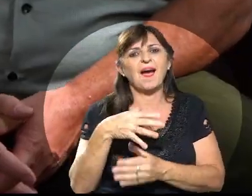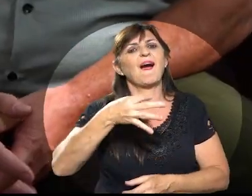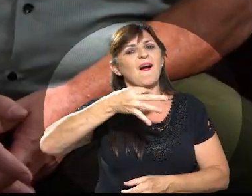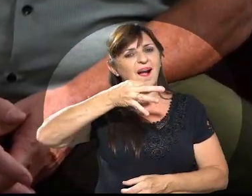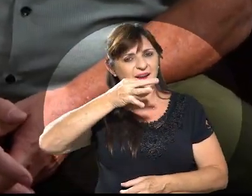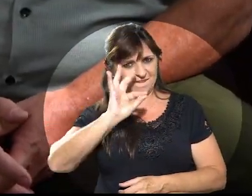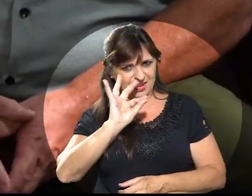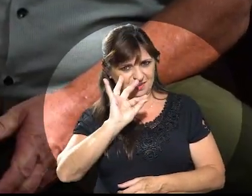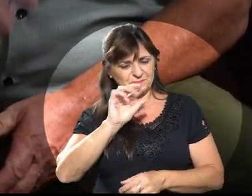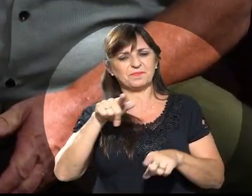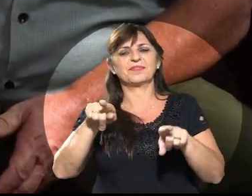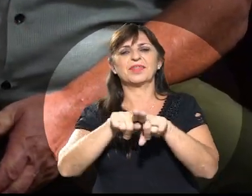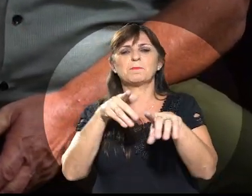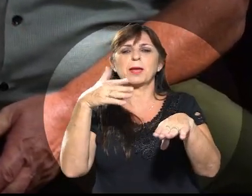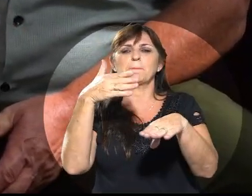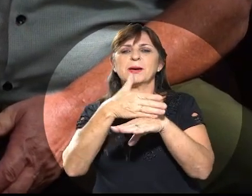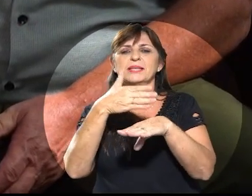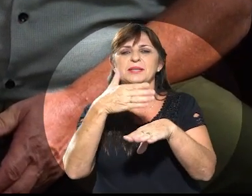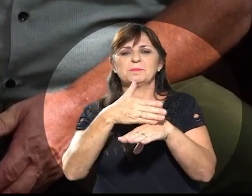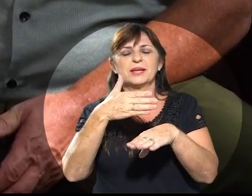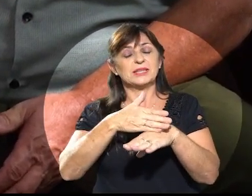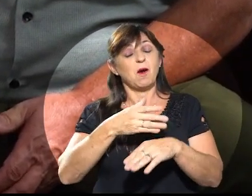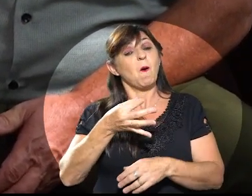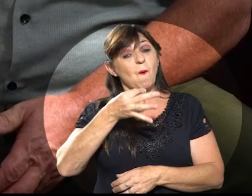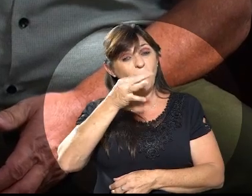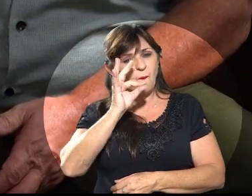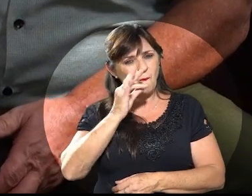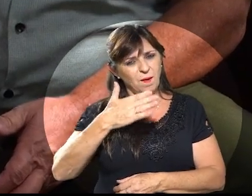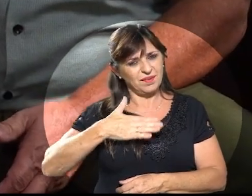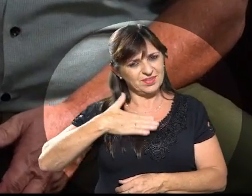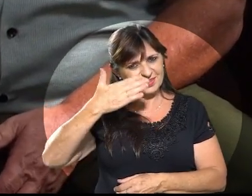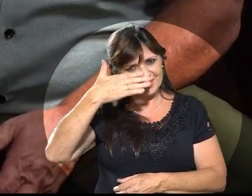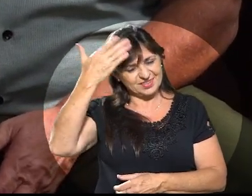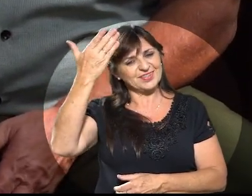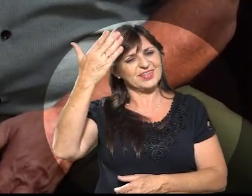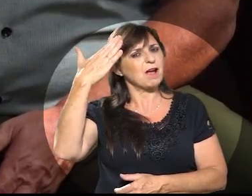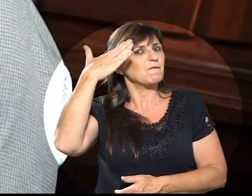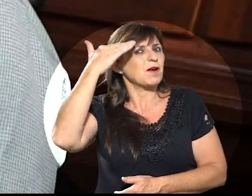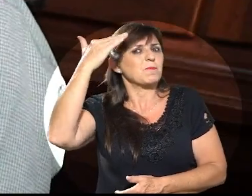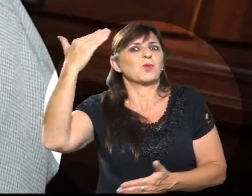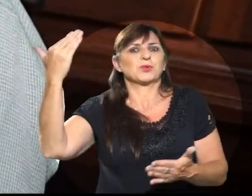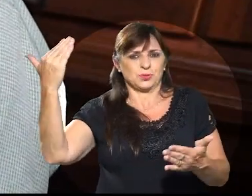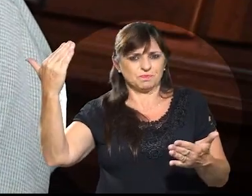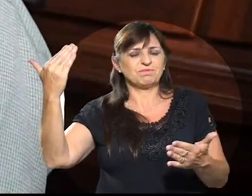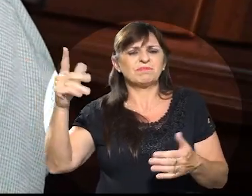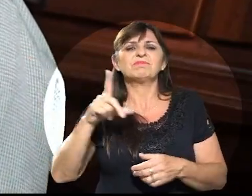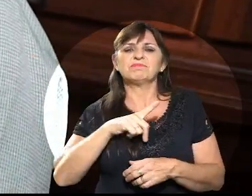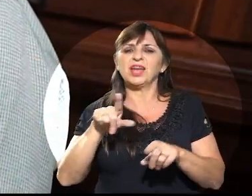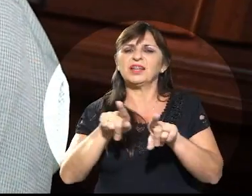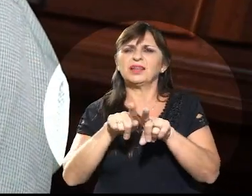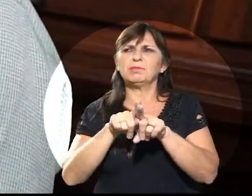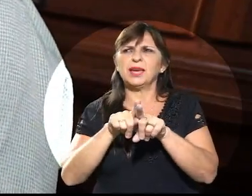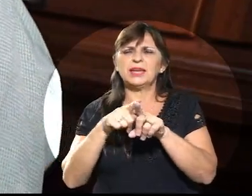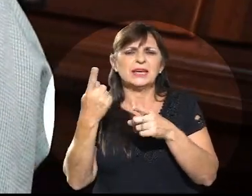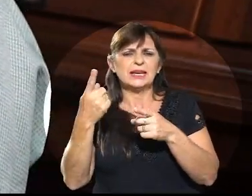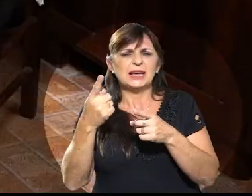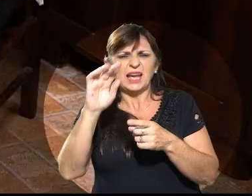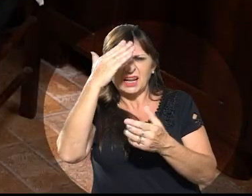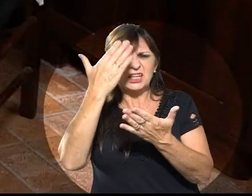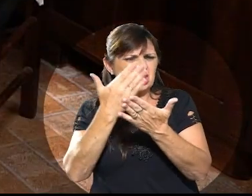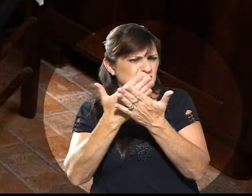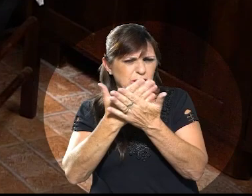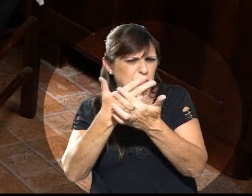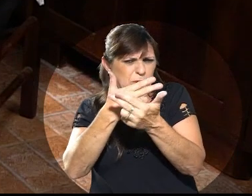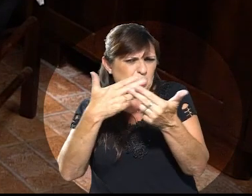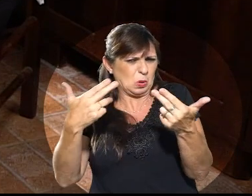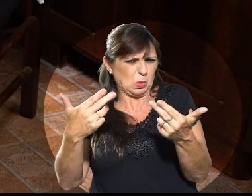árabe é famoso. Sim, famoso. Que tem todo um misticismo, nós vamos falar sobre isso no momento em que nós vamos degustar. Eu